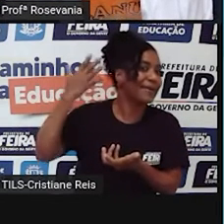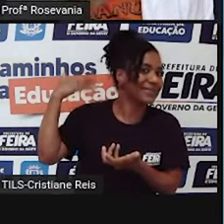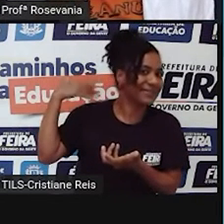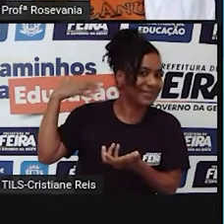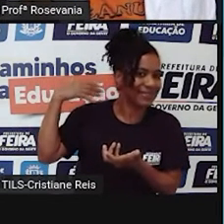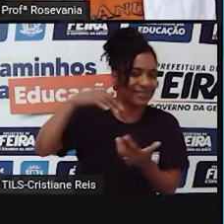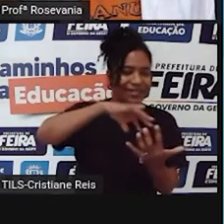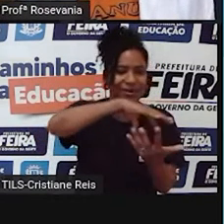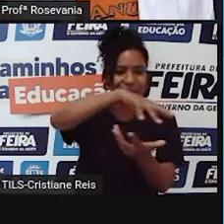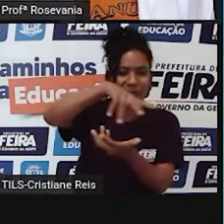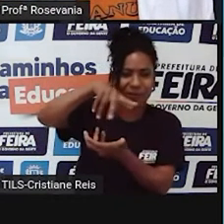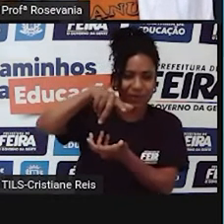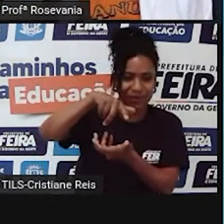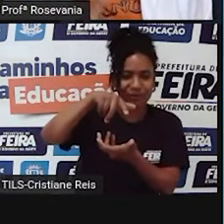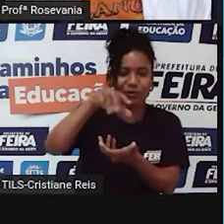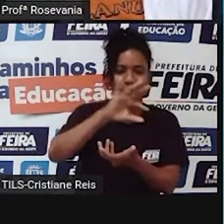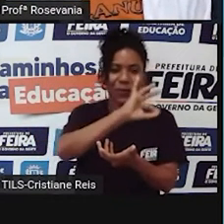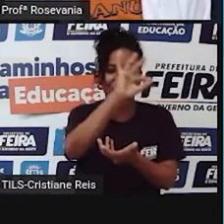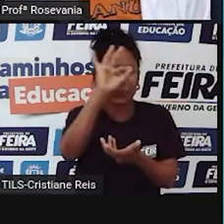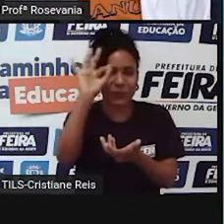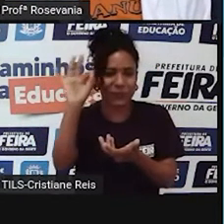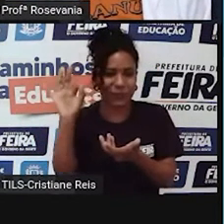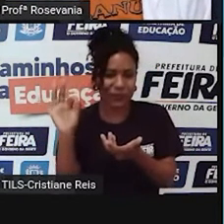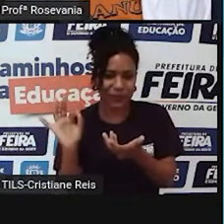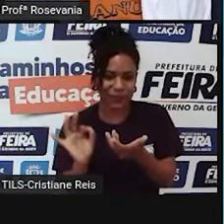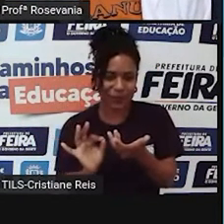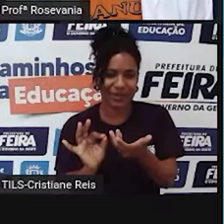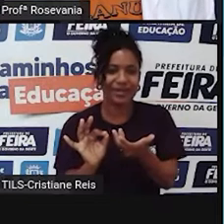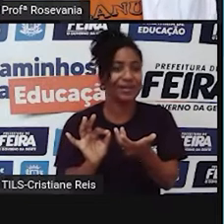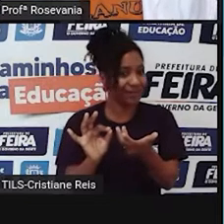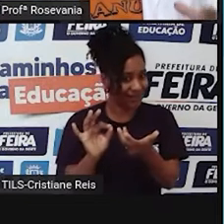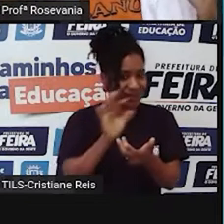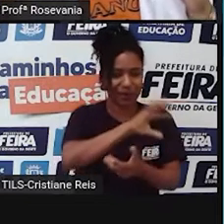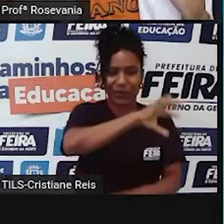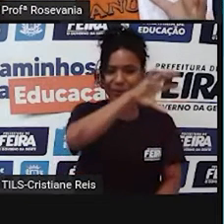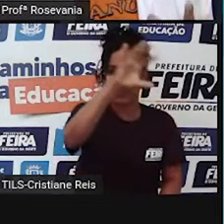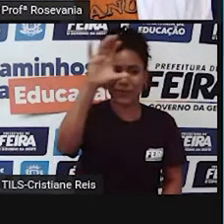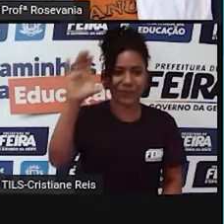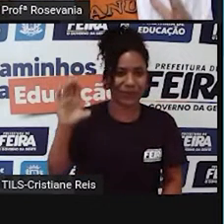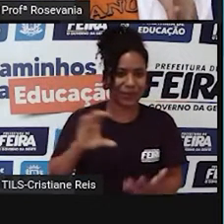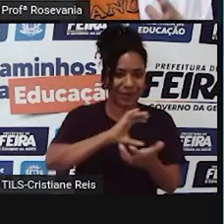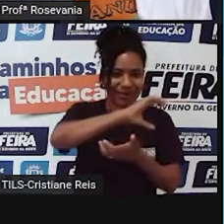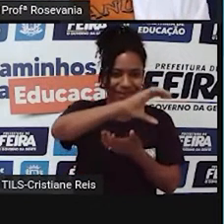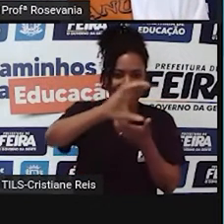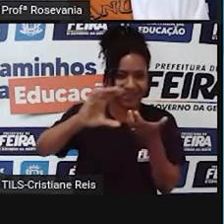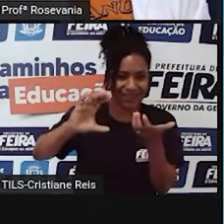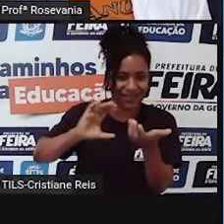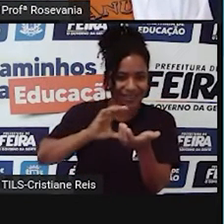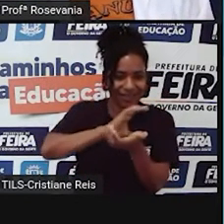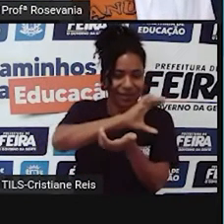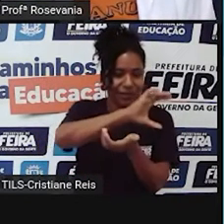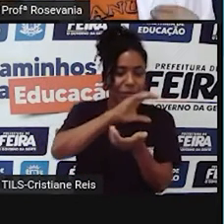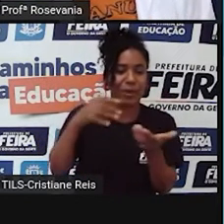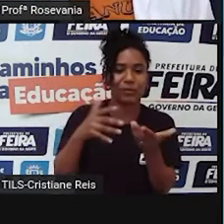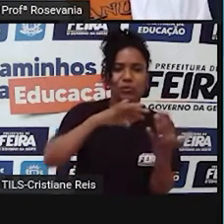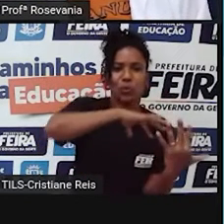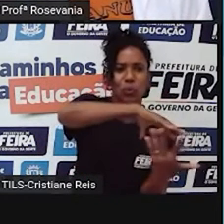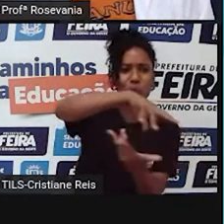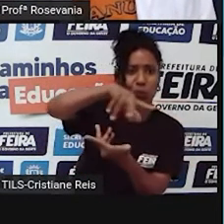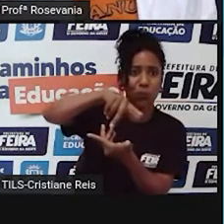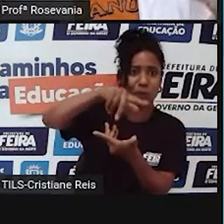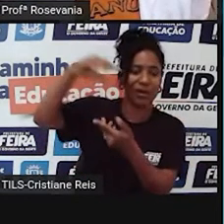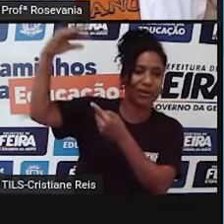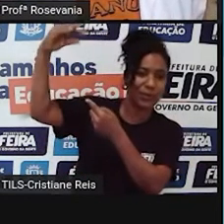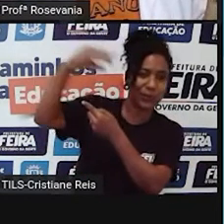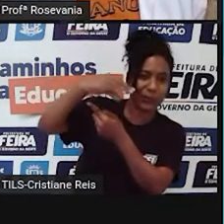que o pessoal tinha só contornando os continentes, e o mapa mundi que a gente tem hoje com imagem de